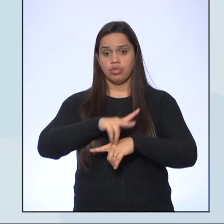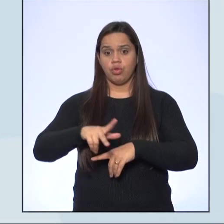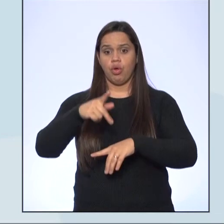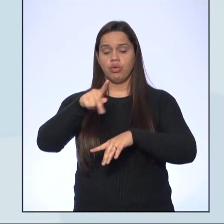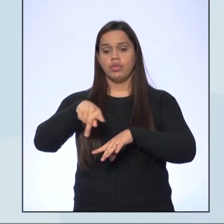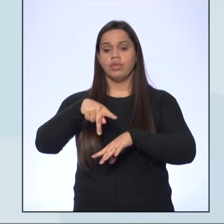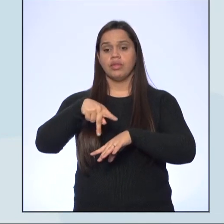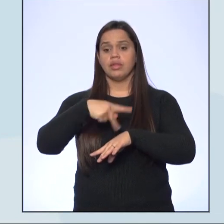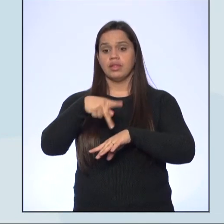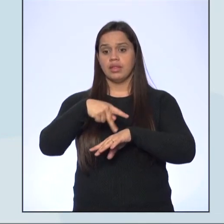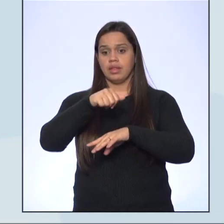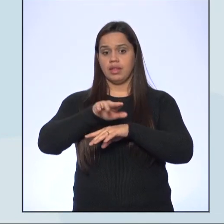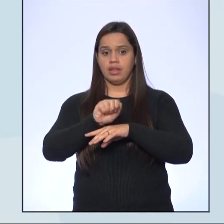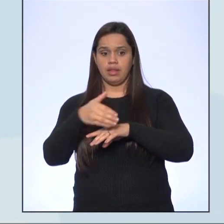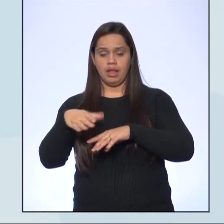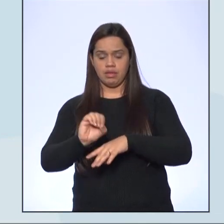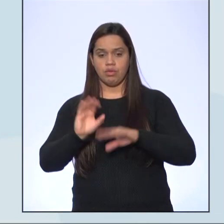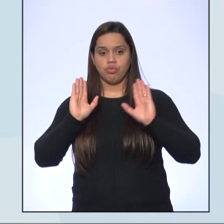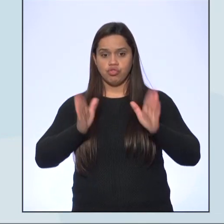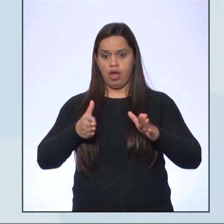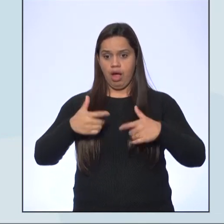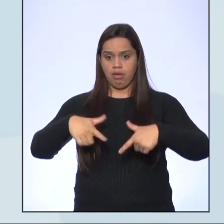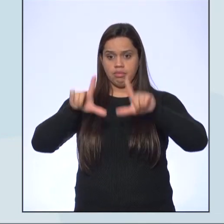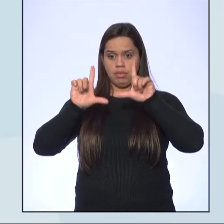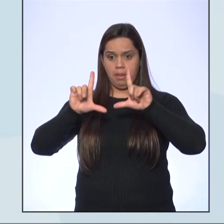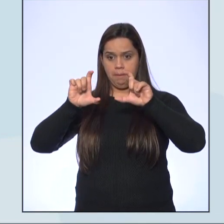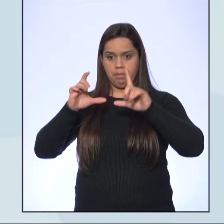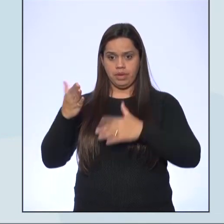anúncio. Estão printando, pessoal?